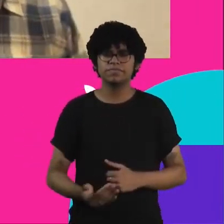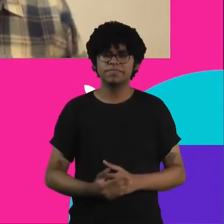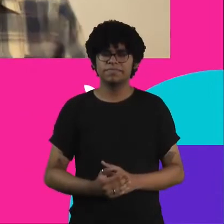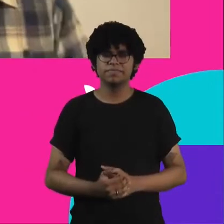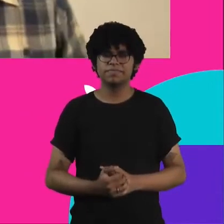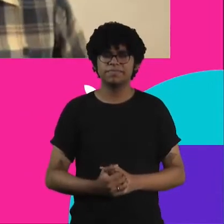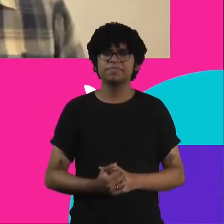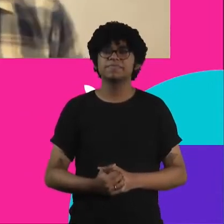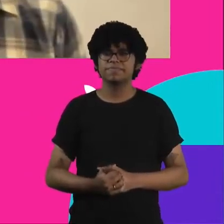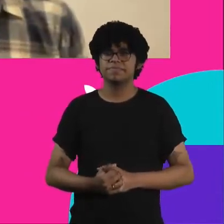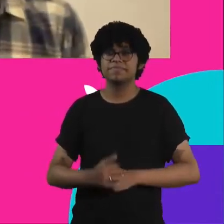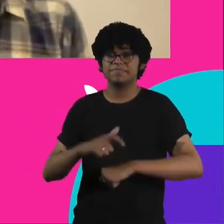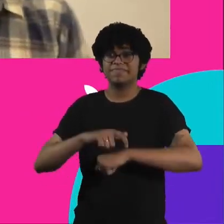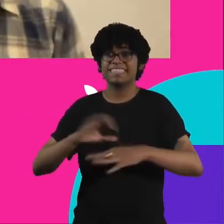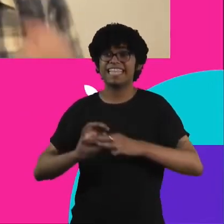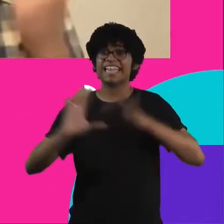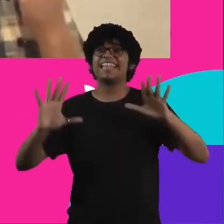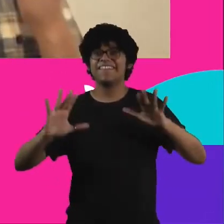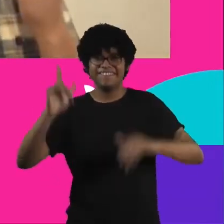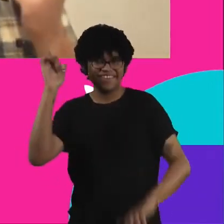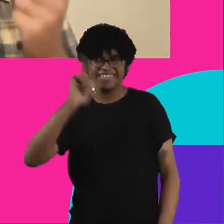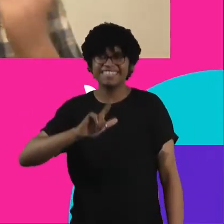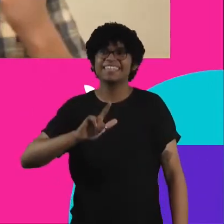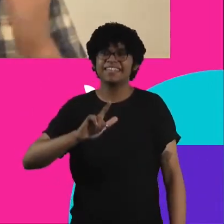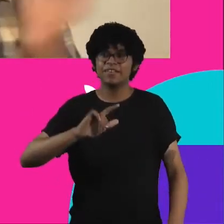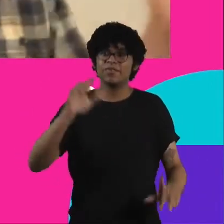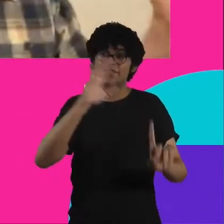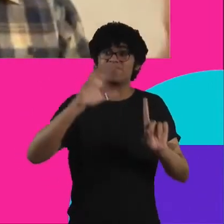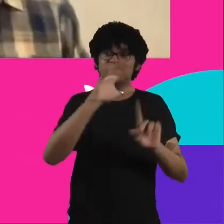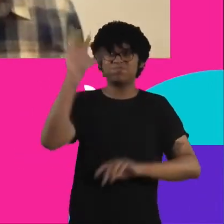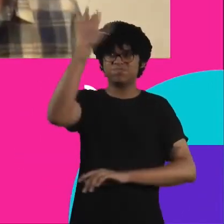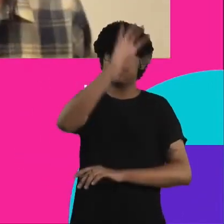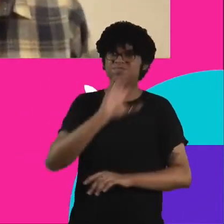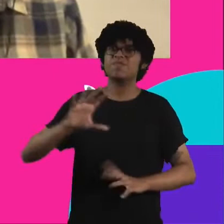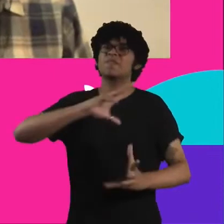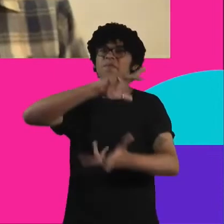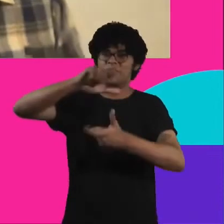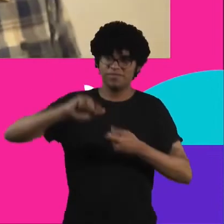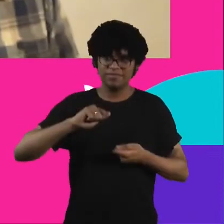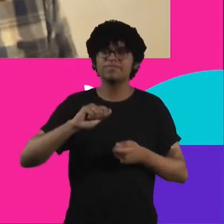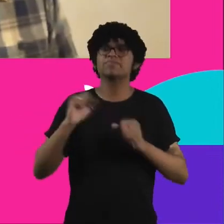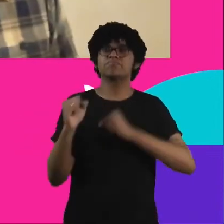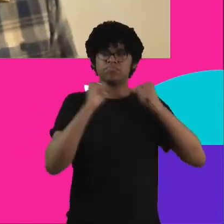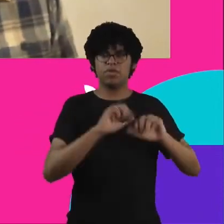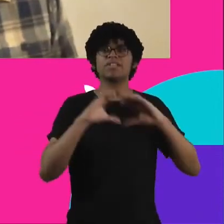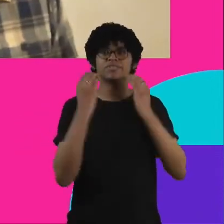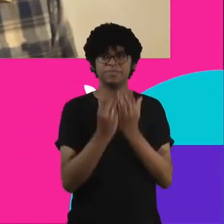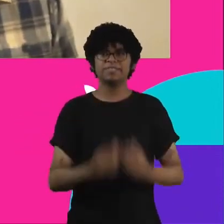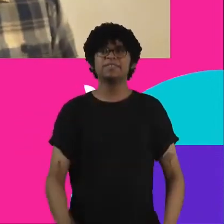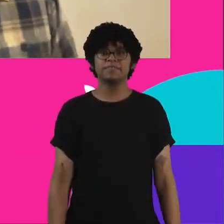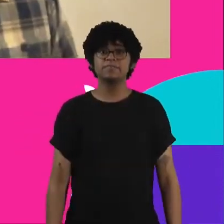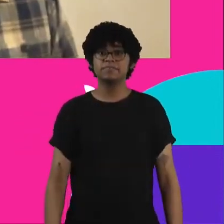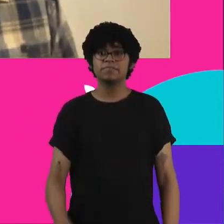D.C. e acabaram tendo um efeito em outras partes do mundo. Então eu gostei muito desse exemplo, o poder da comunidade que acaba se espalhando pelo